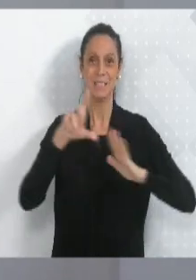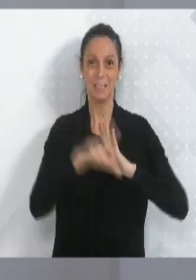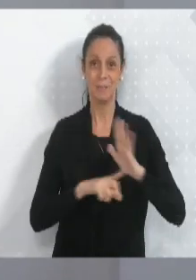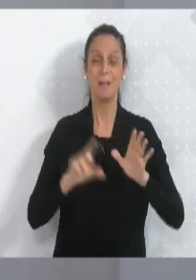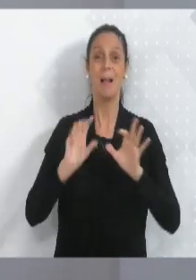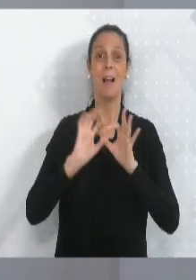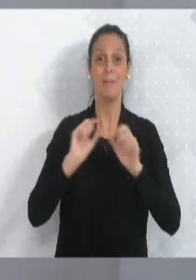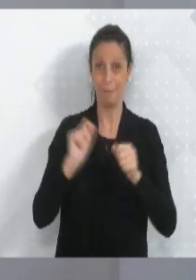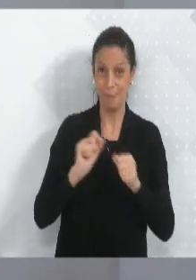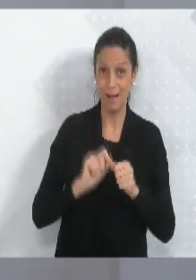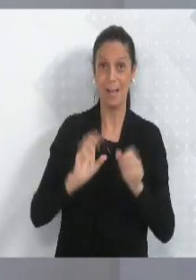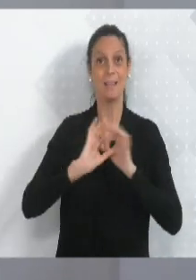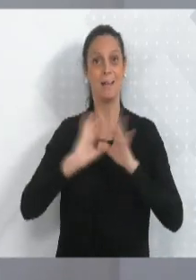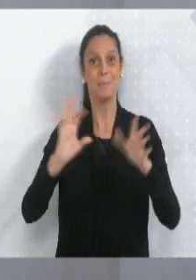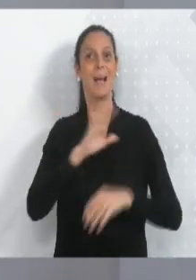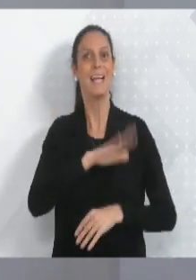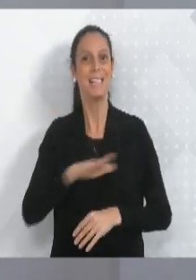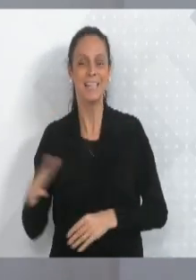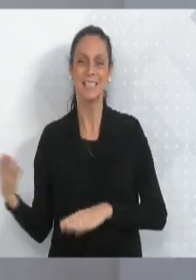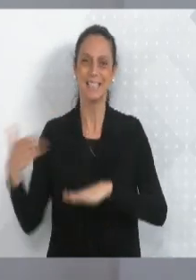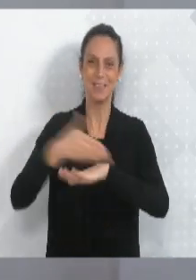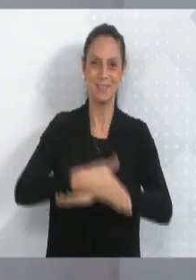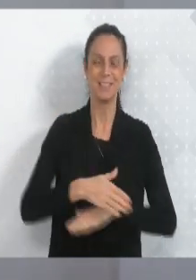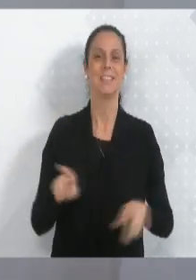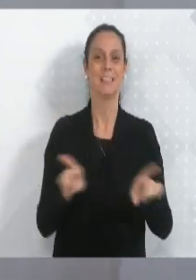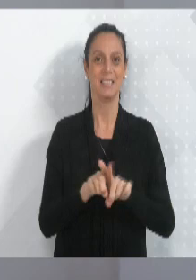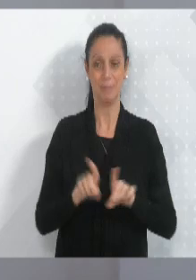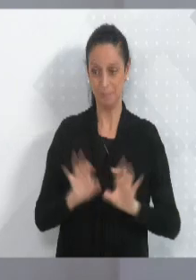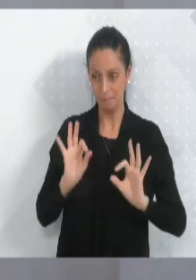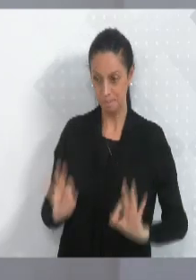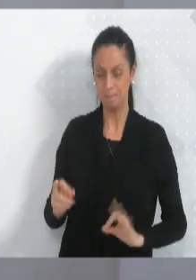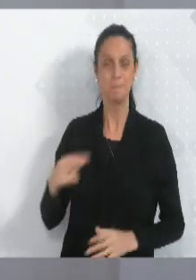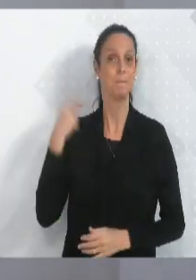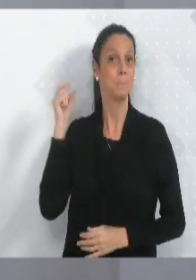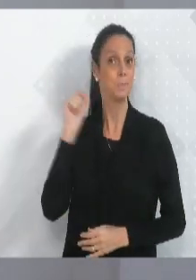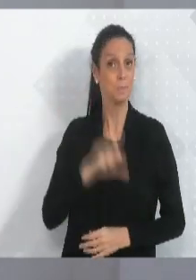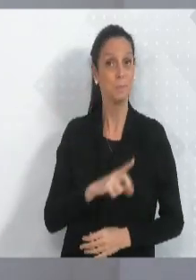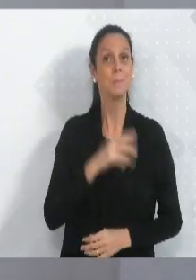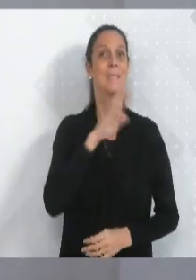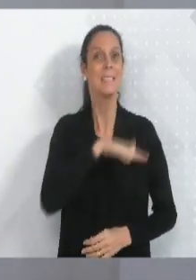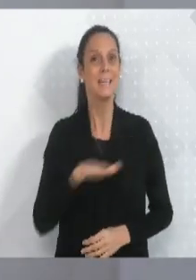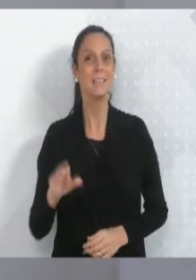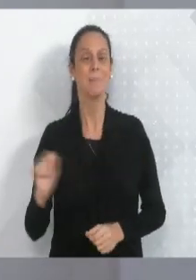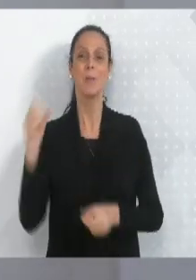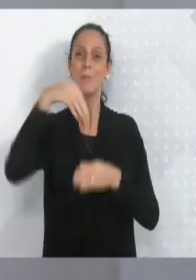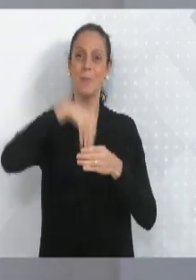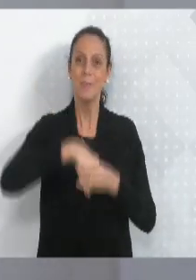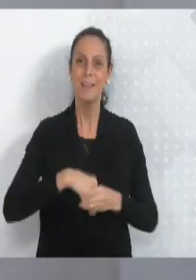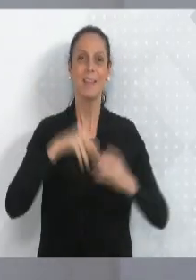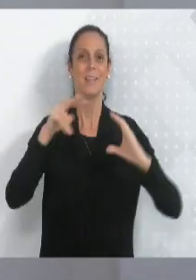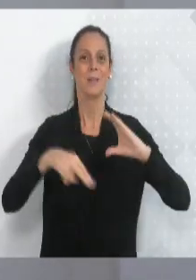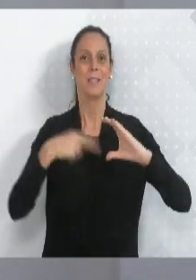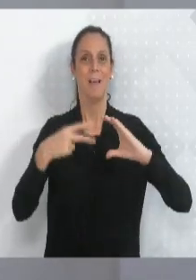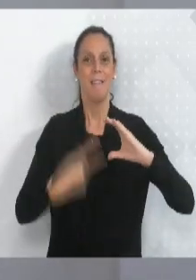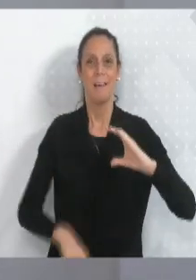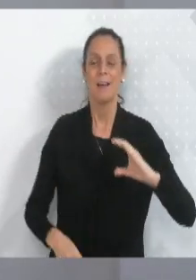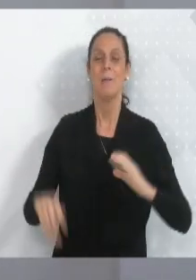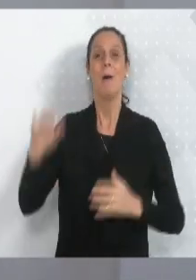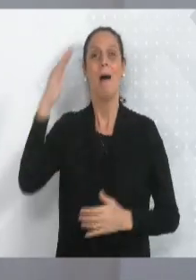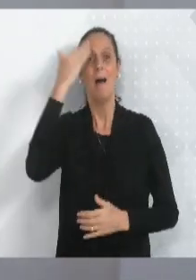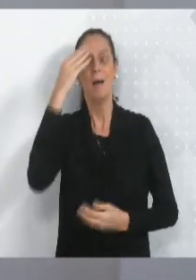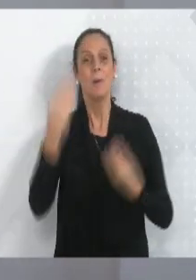Legislativa para as nossas crianças, vereador Maurício Gol, para que elas possam estar aqui, para que elas possam entender qual